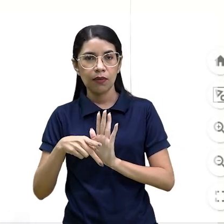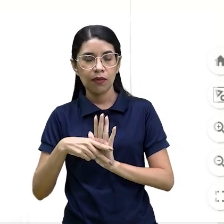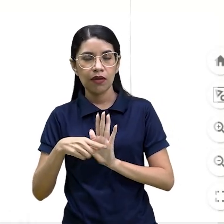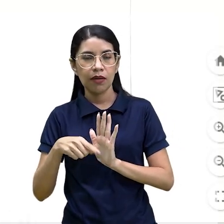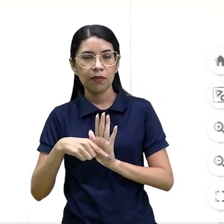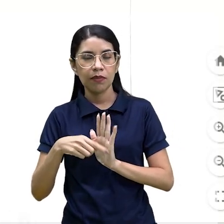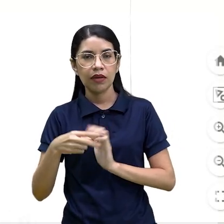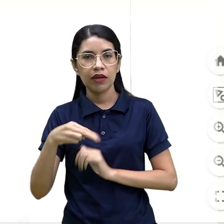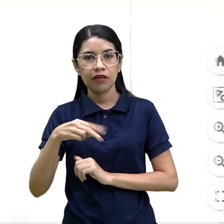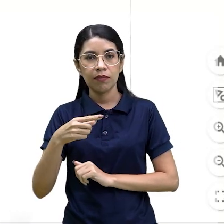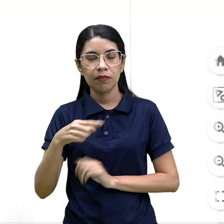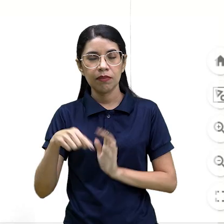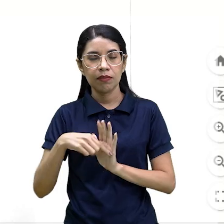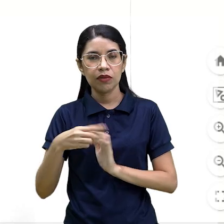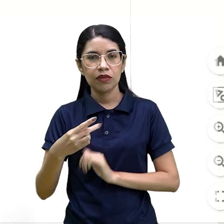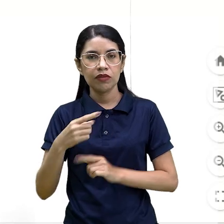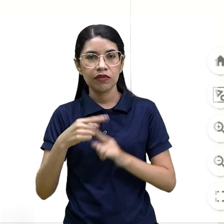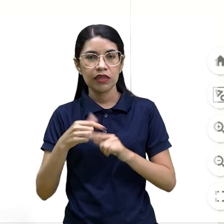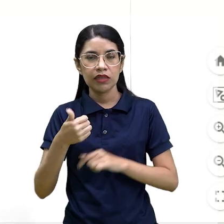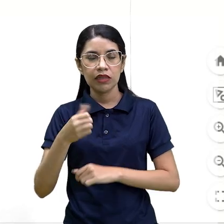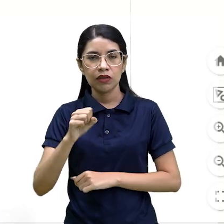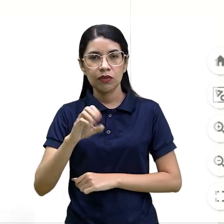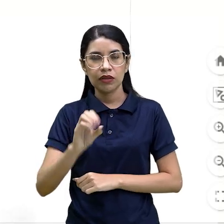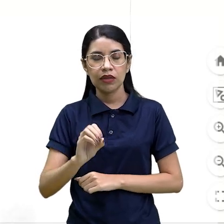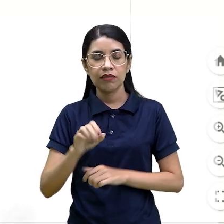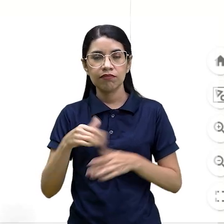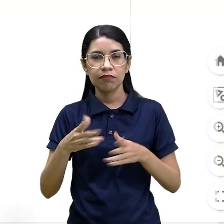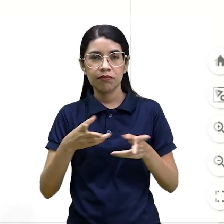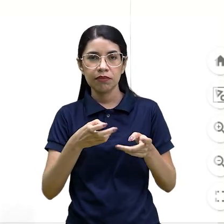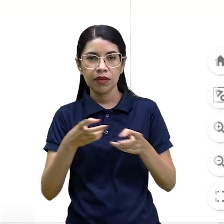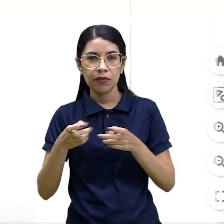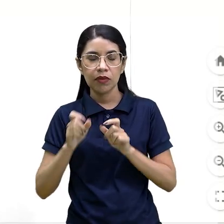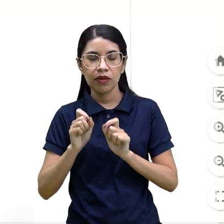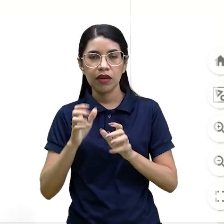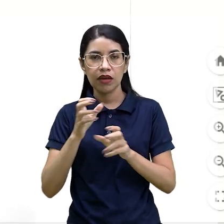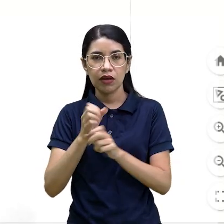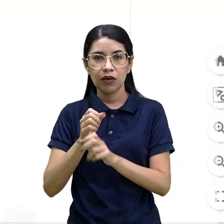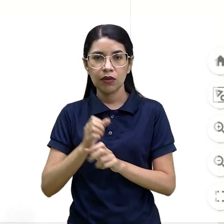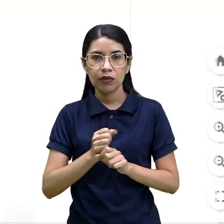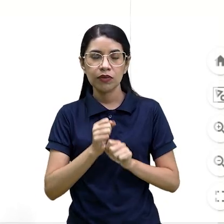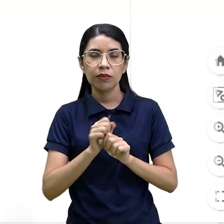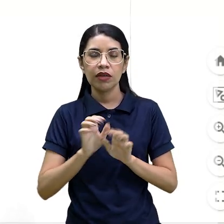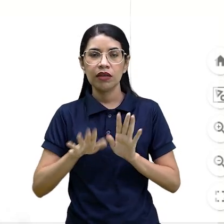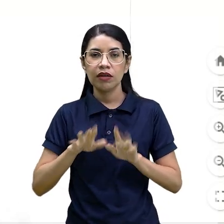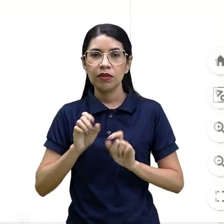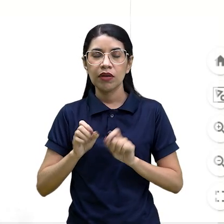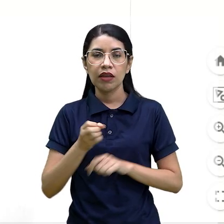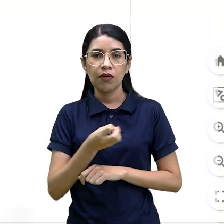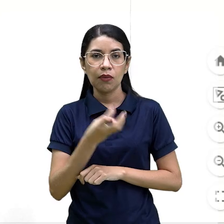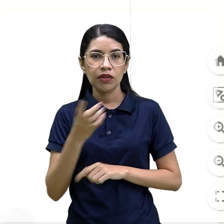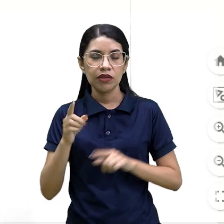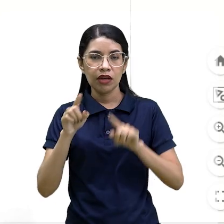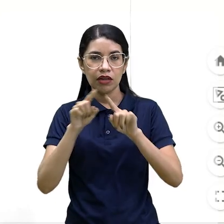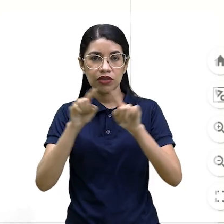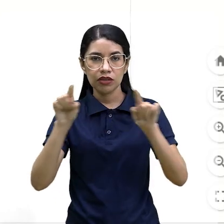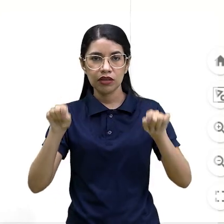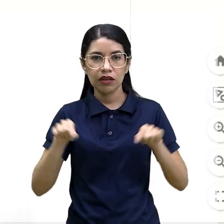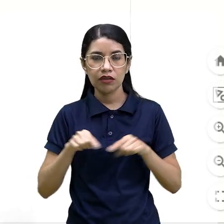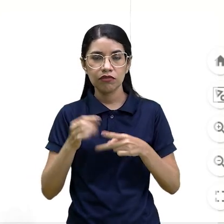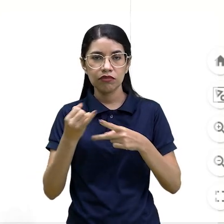vezes 180 graus. Então, observe que a soma dos ângulos internos vai depender do número de lados do